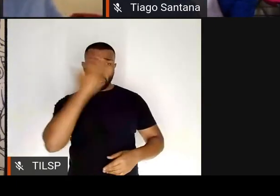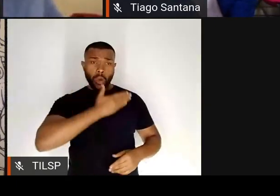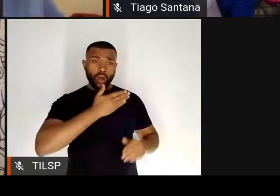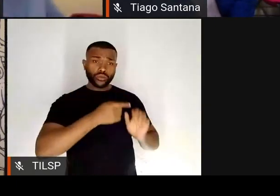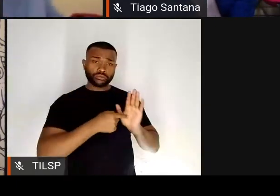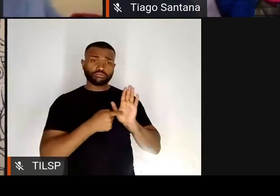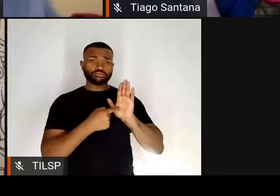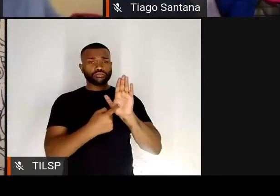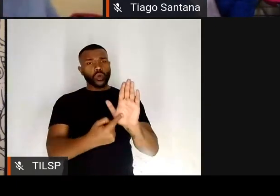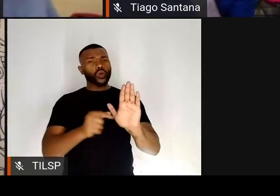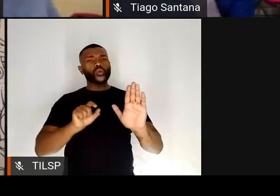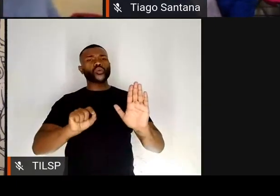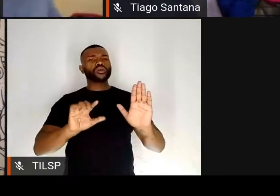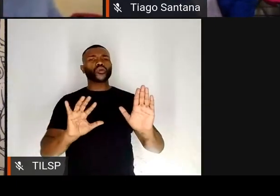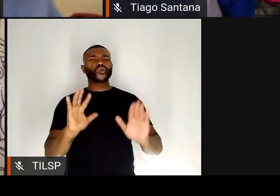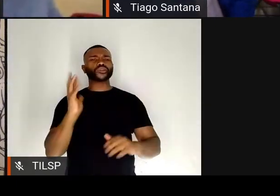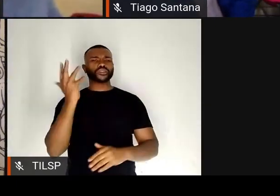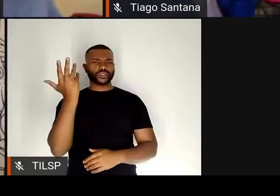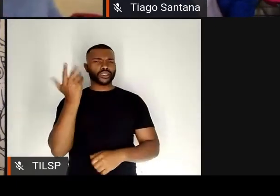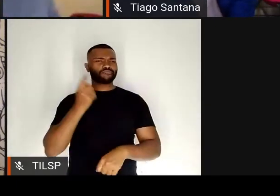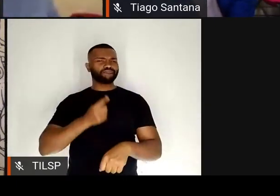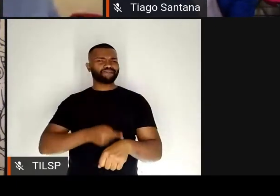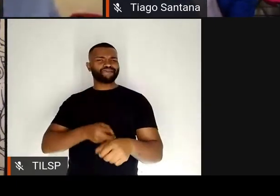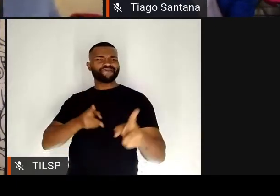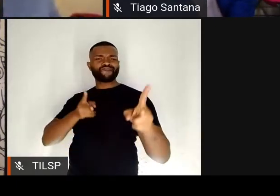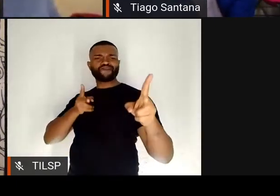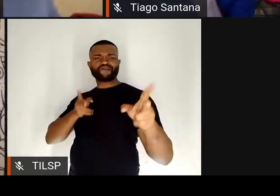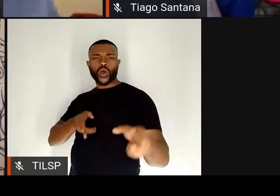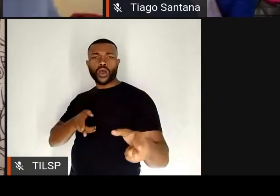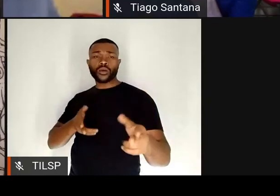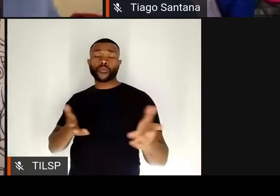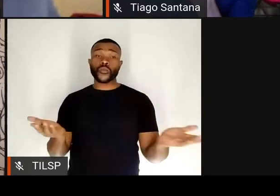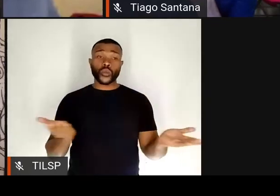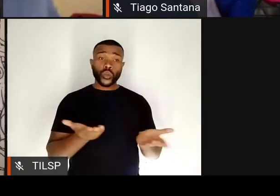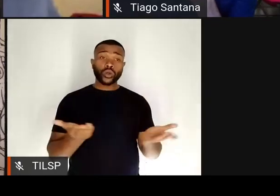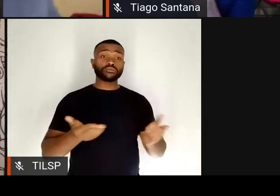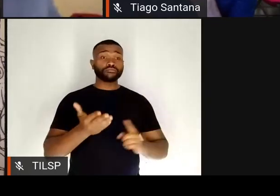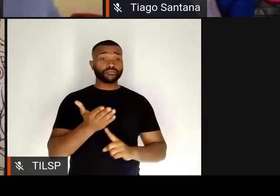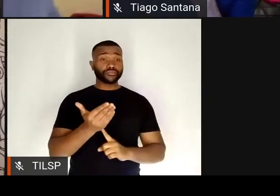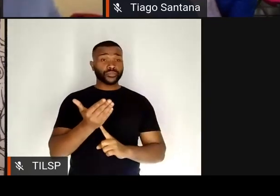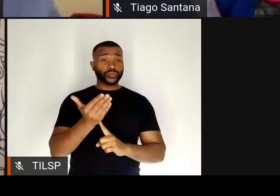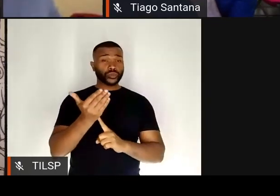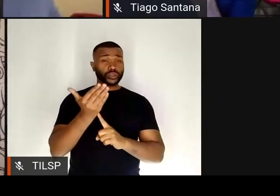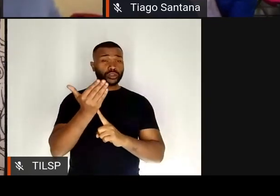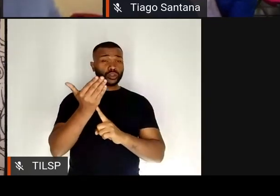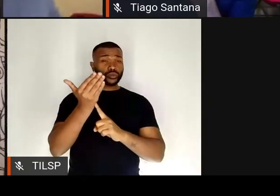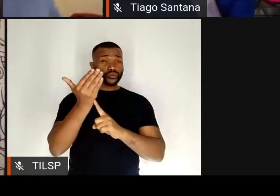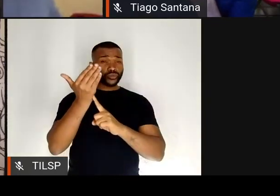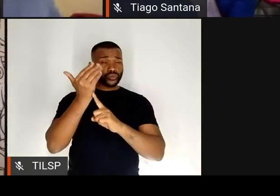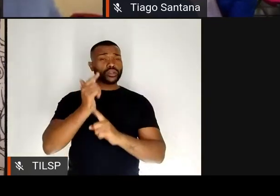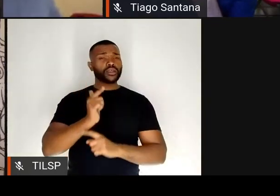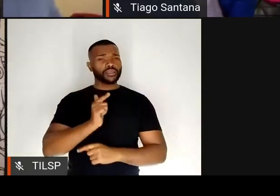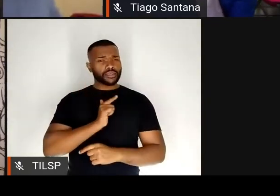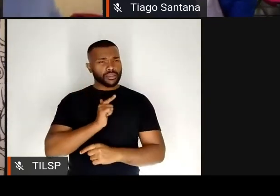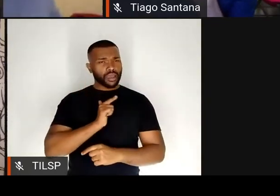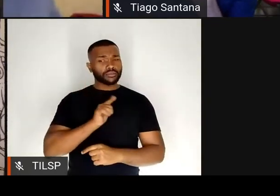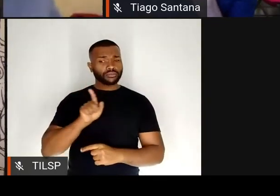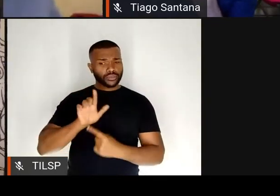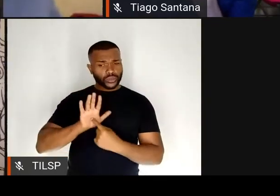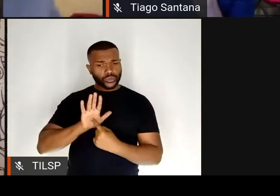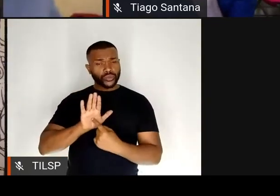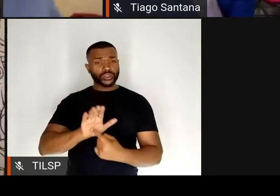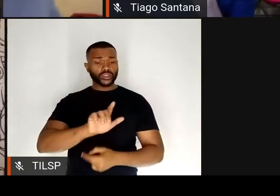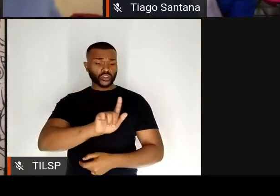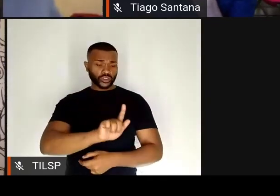prova do que está acontecendo naquele exato momento, e hoje, com a tecnologia, ela tem essa posição de GPS,